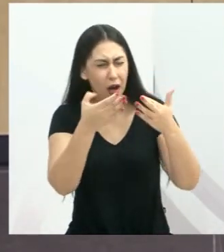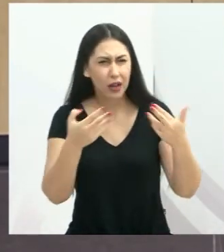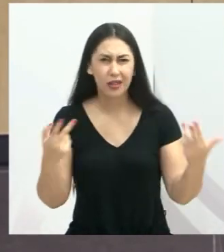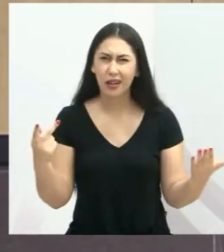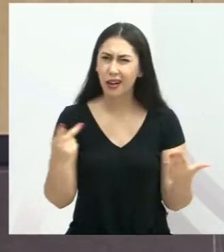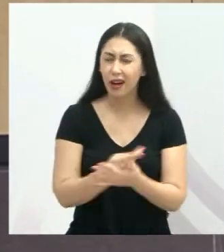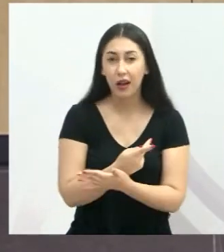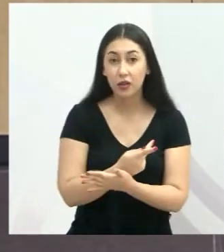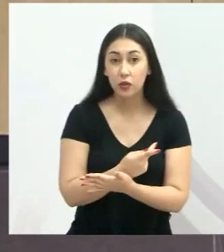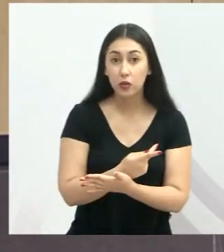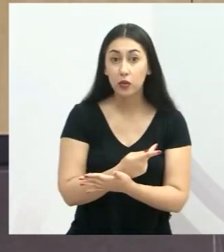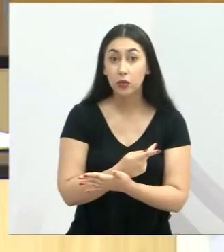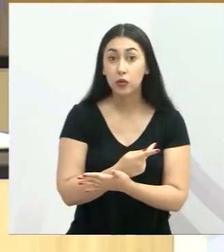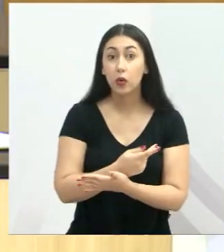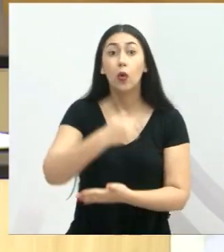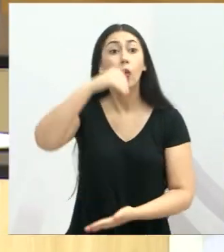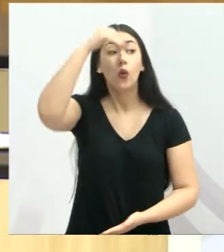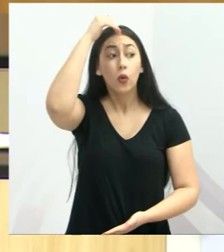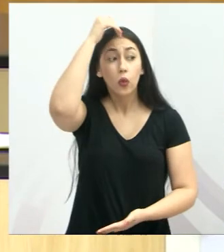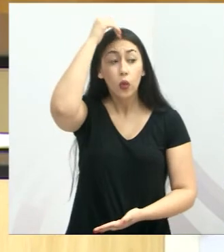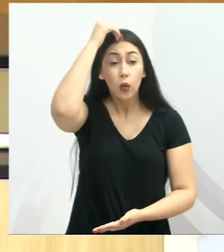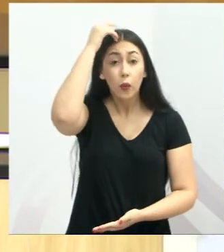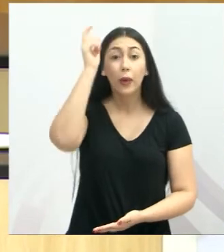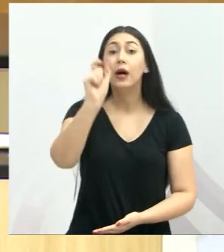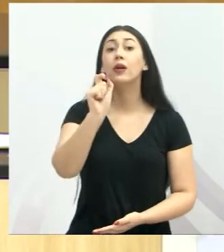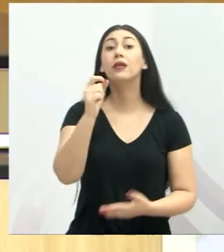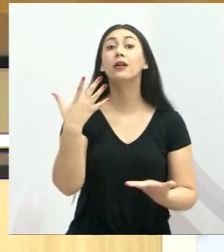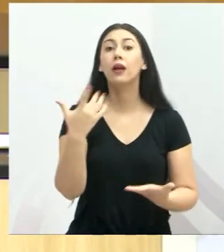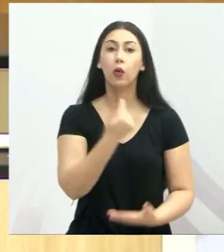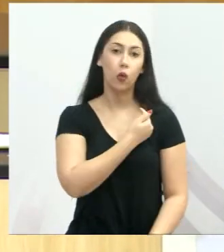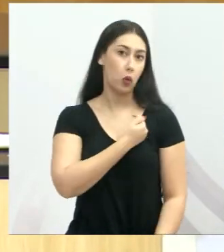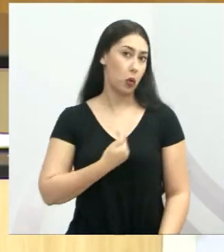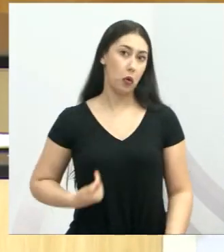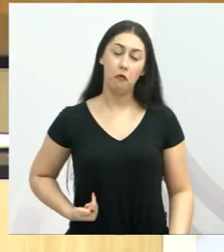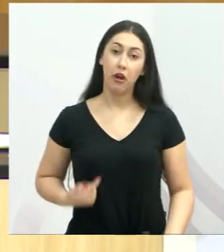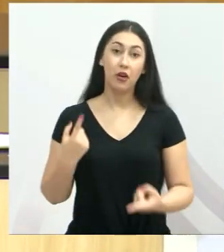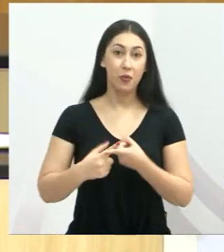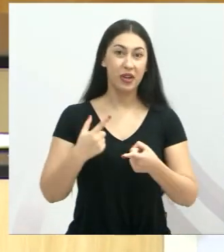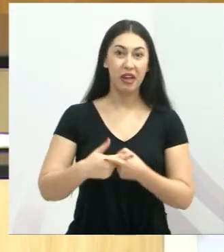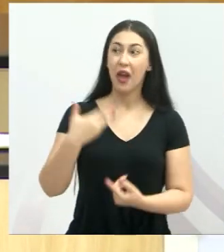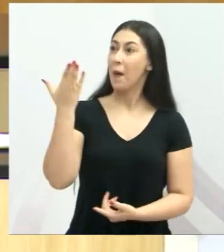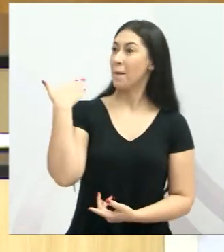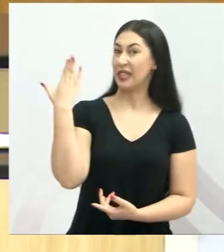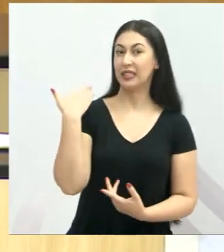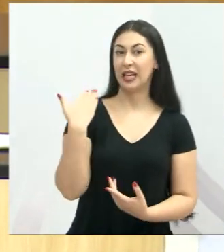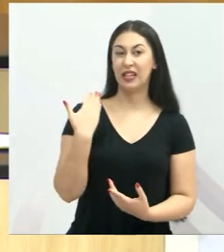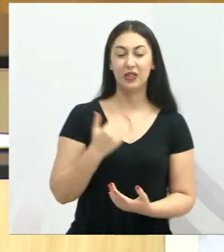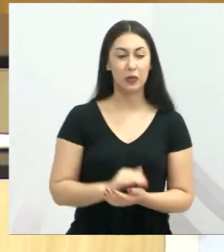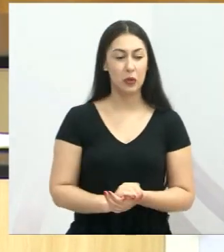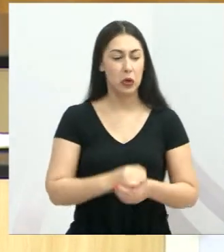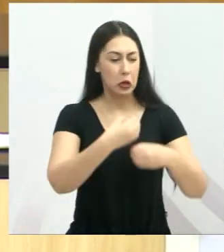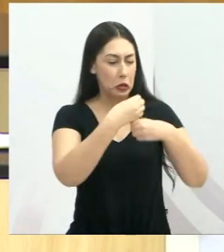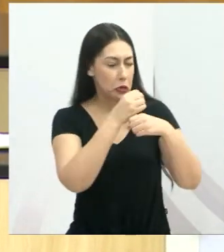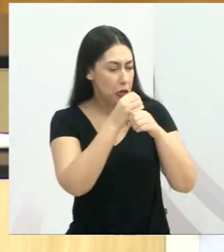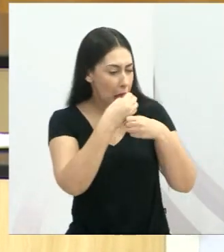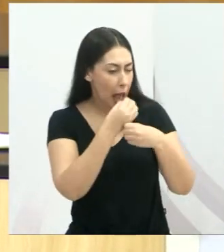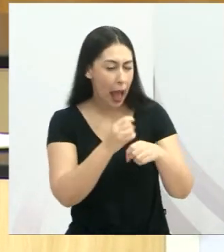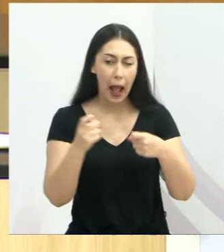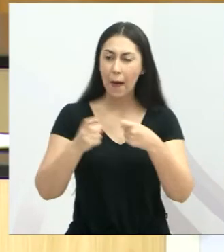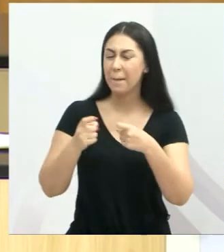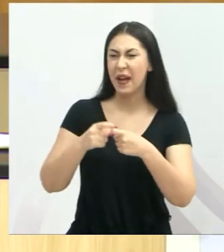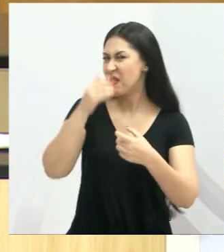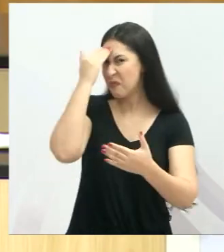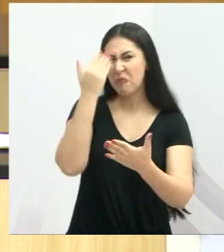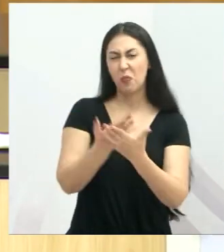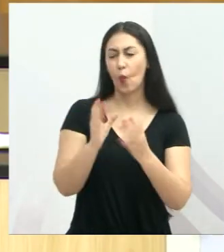O principal culpado de tudo isso, na realidade, hoje, é um governo que não acreditou na ciência, não acreditou na medicina, e o povo está pagando